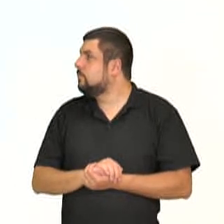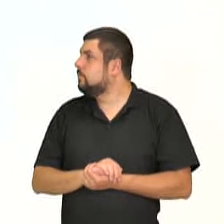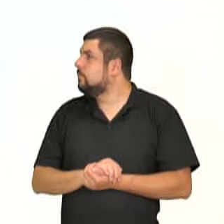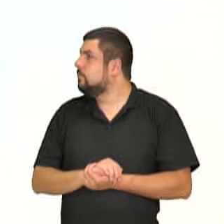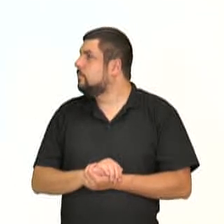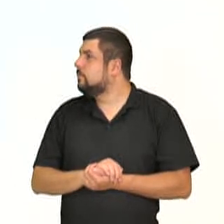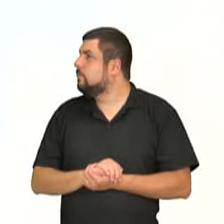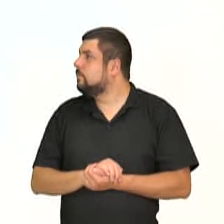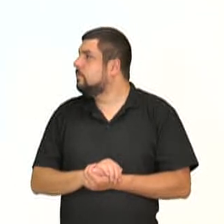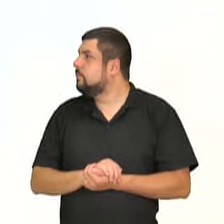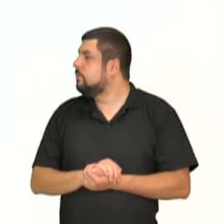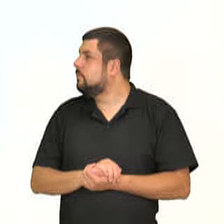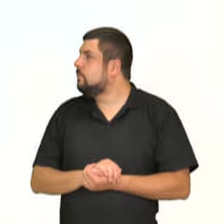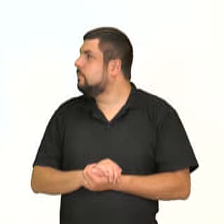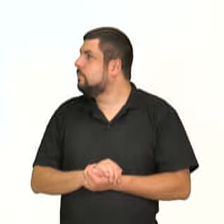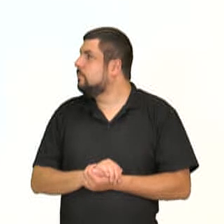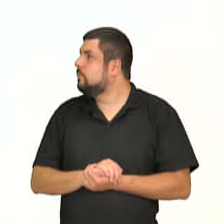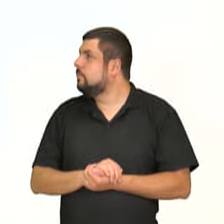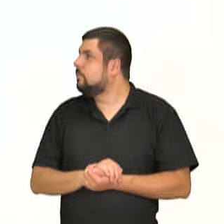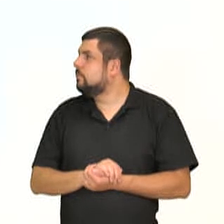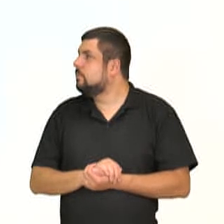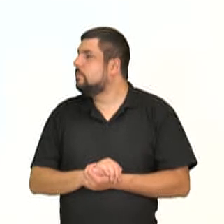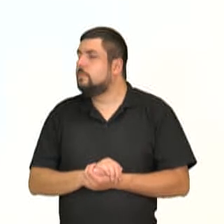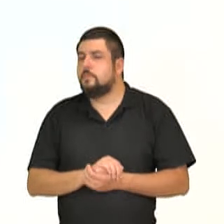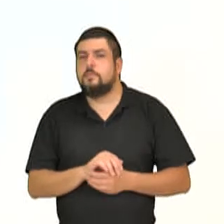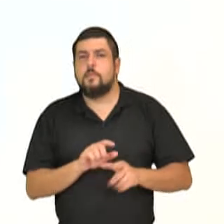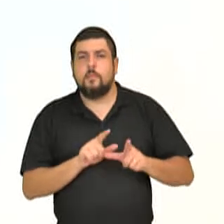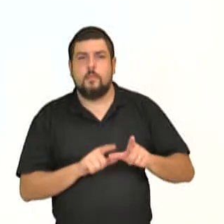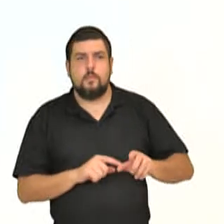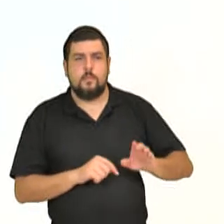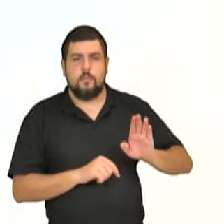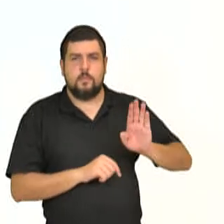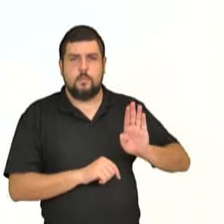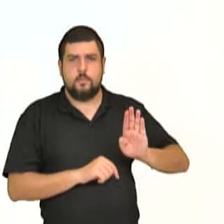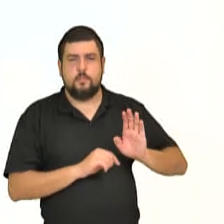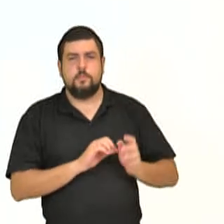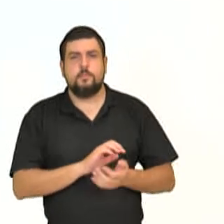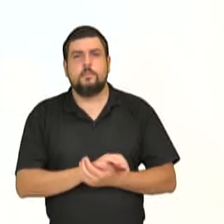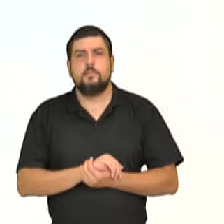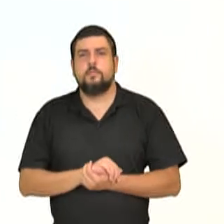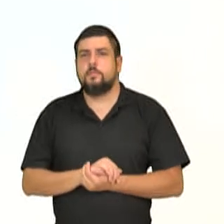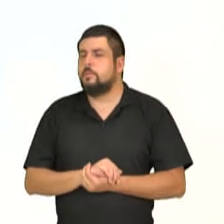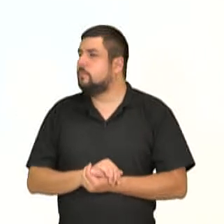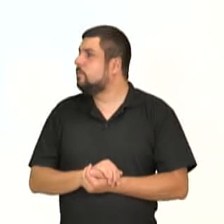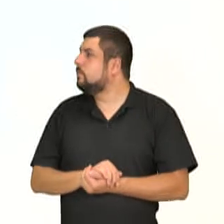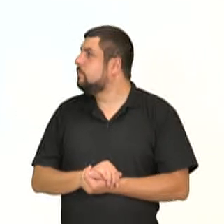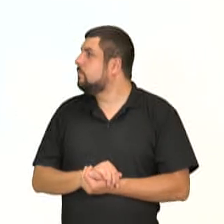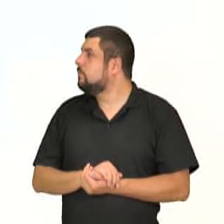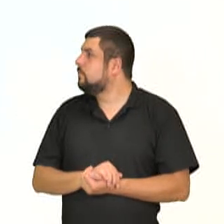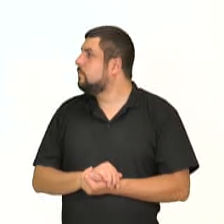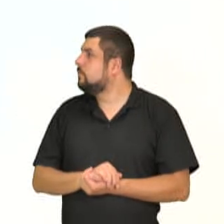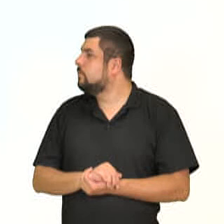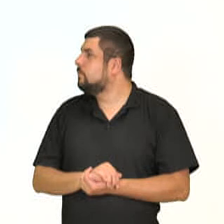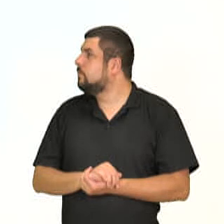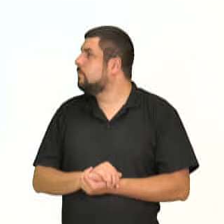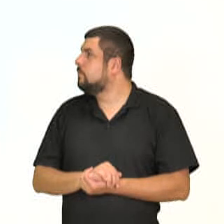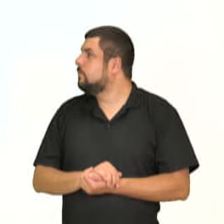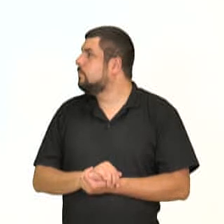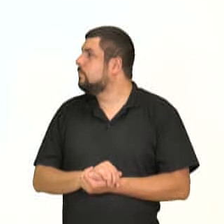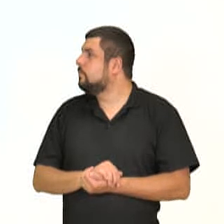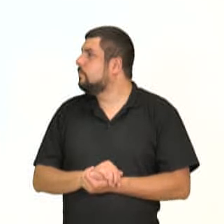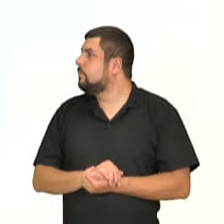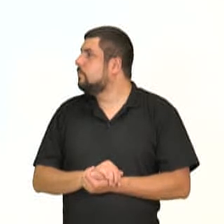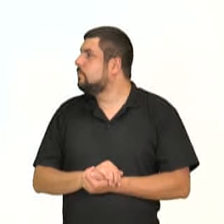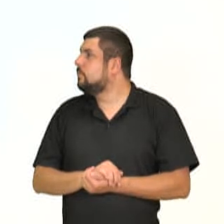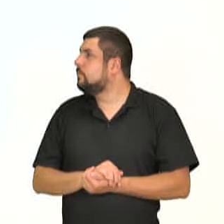bastante sentido. A isso de mais uma hora, né? A isso de mais um horário aí estabelecido.